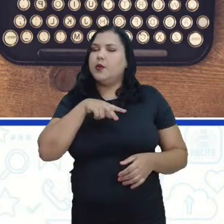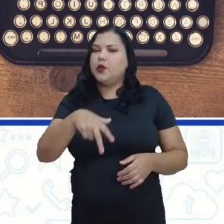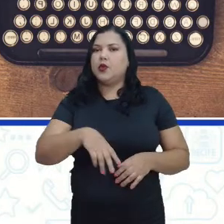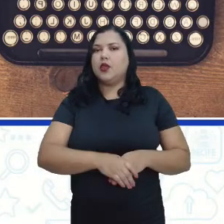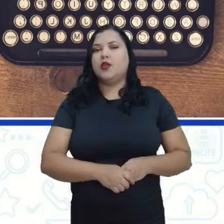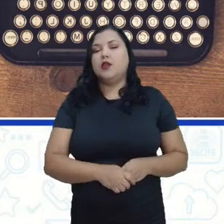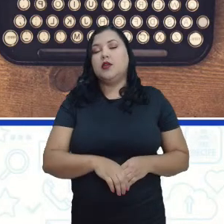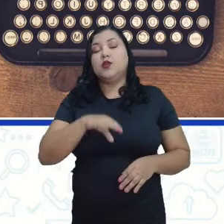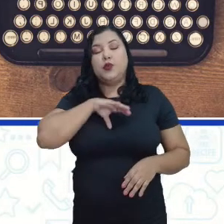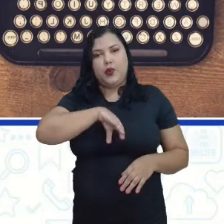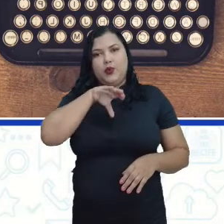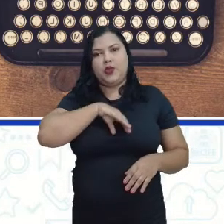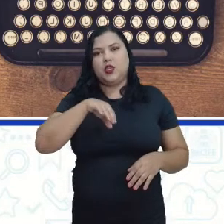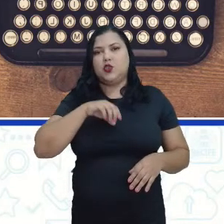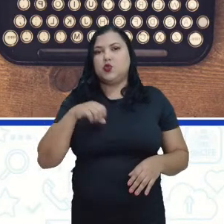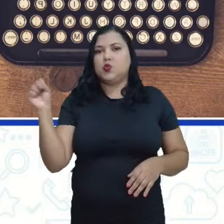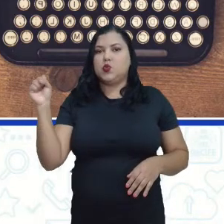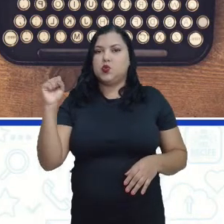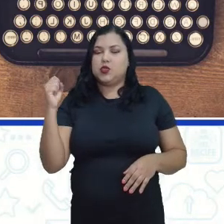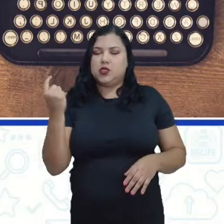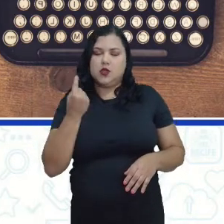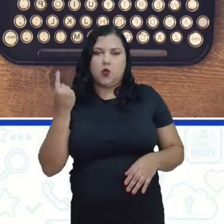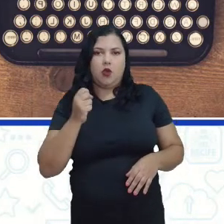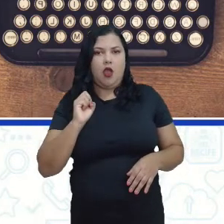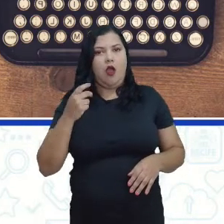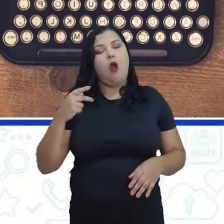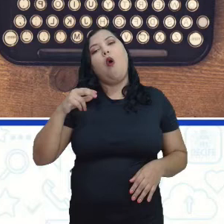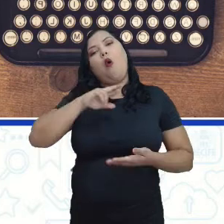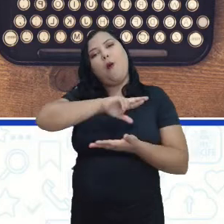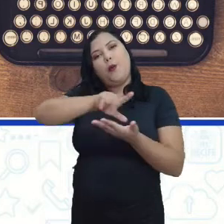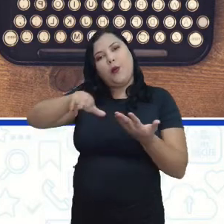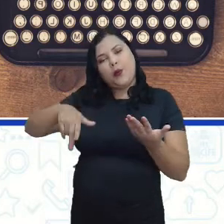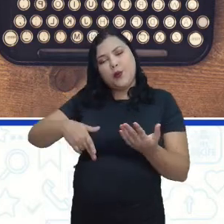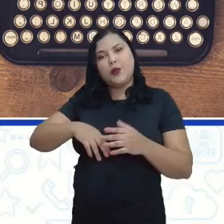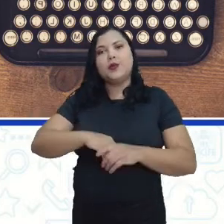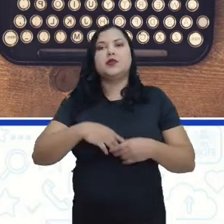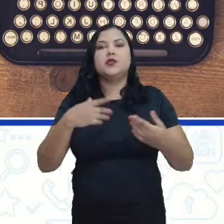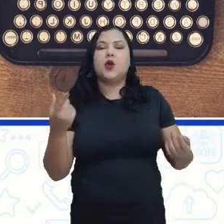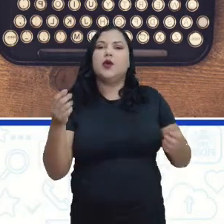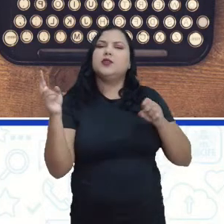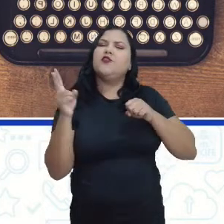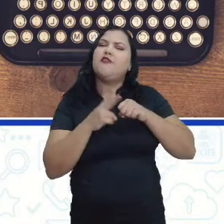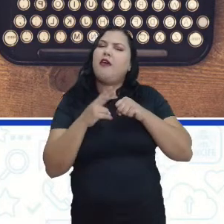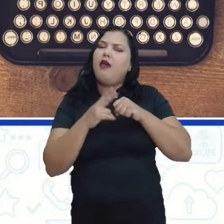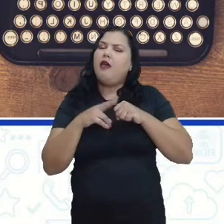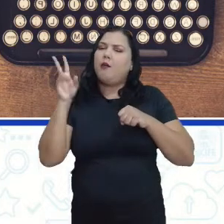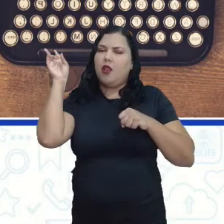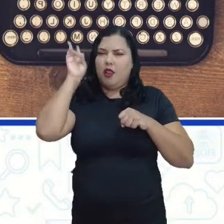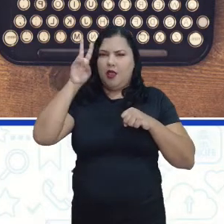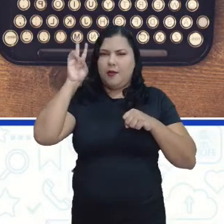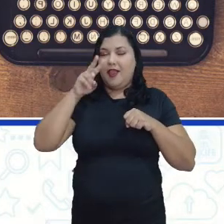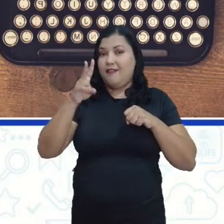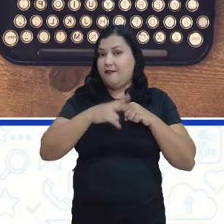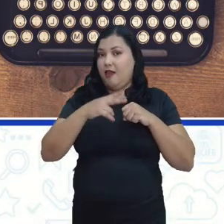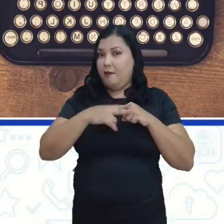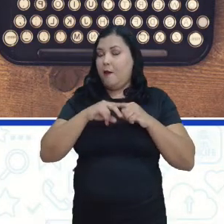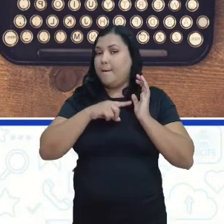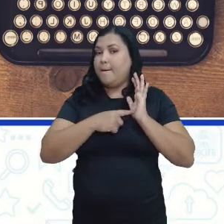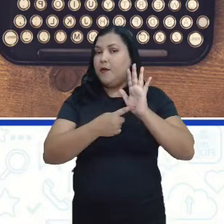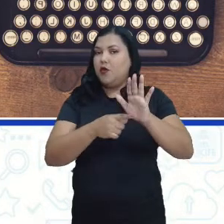singular ou plural, ou seja, os verbos. Vocês lembram que são os verbos? Os verbos são aquelas palavrinhas que denotam a